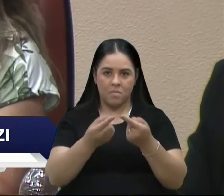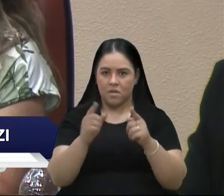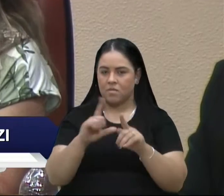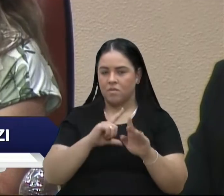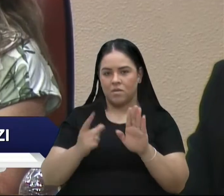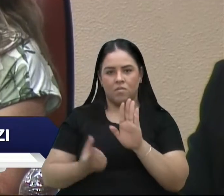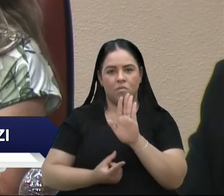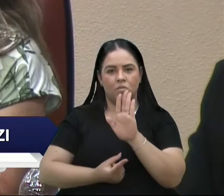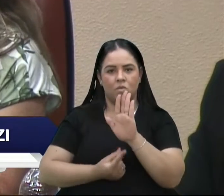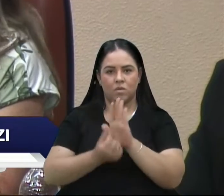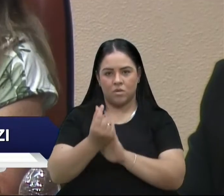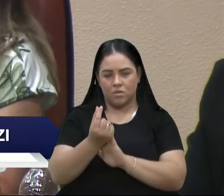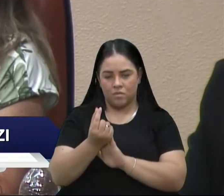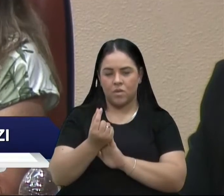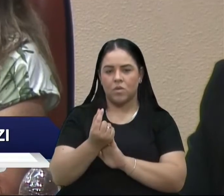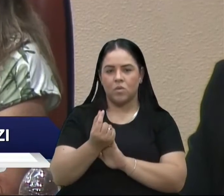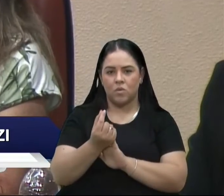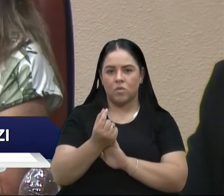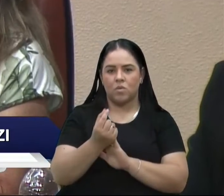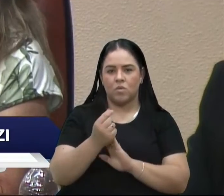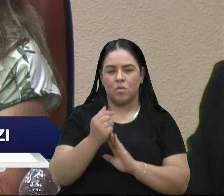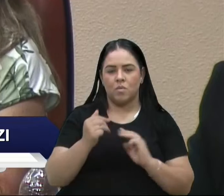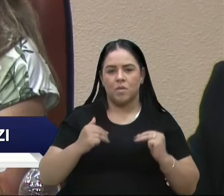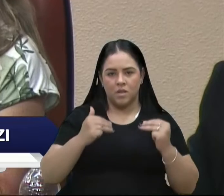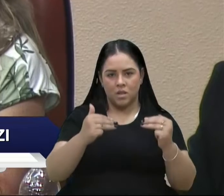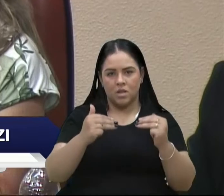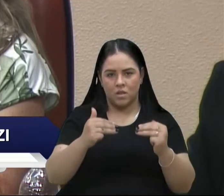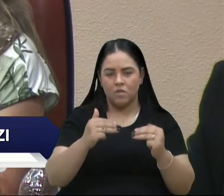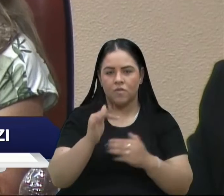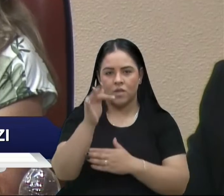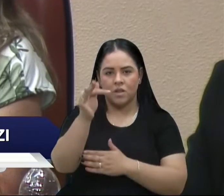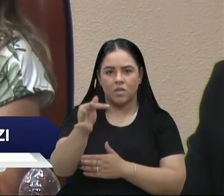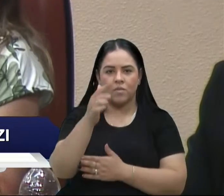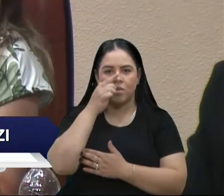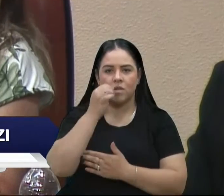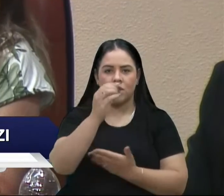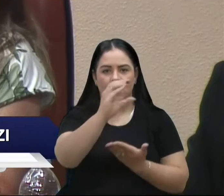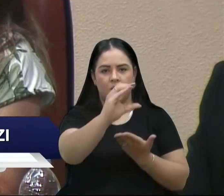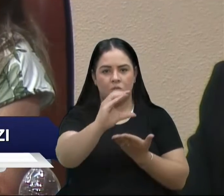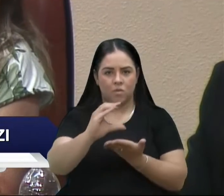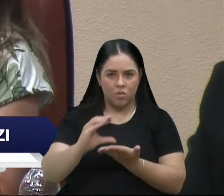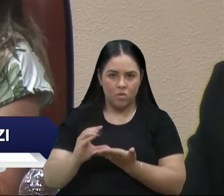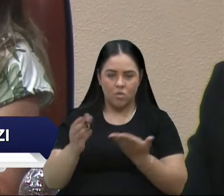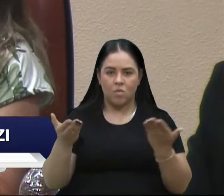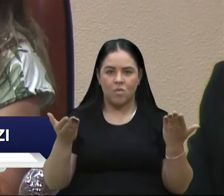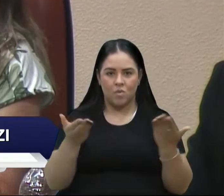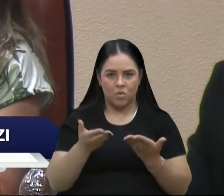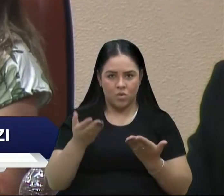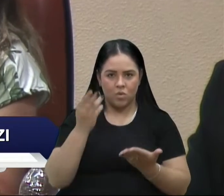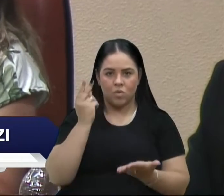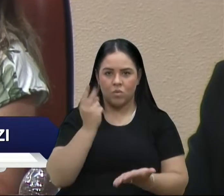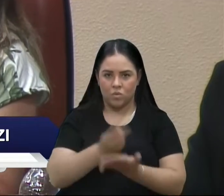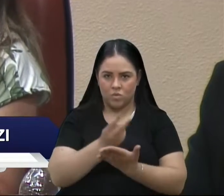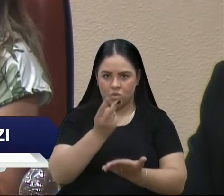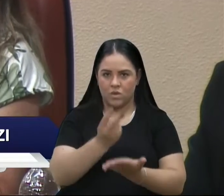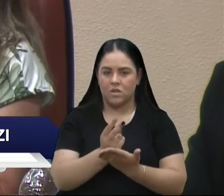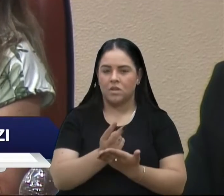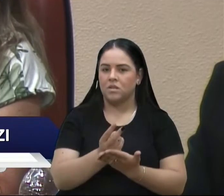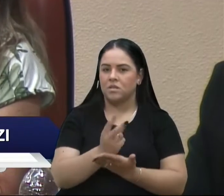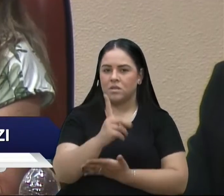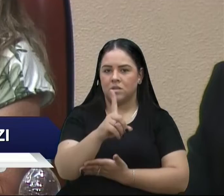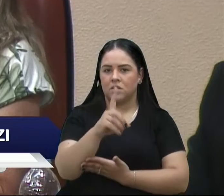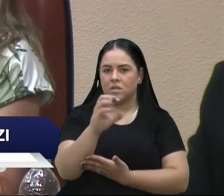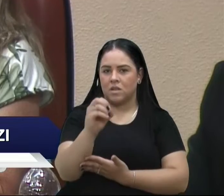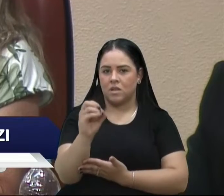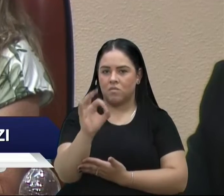orçamento no Ministério Federal para composição de recurso. Então, hoje, ela ainda continua sendo